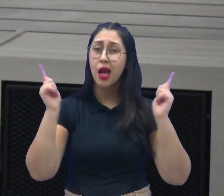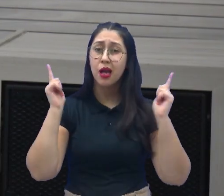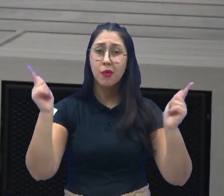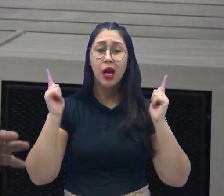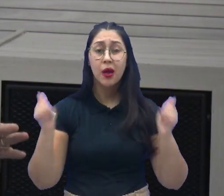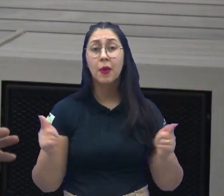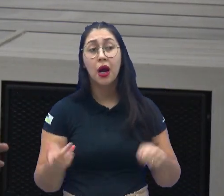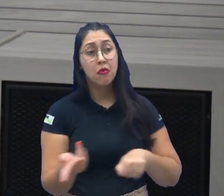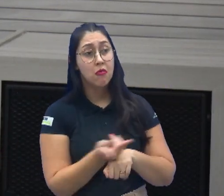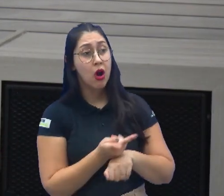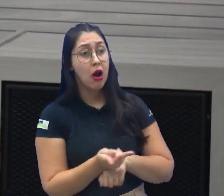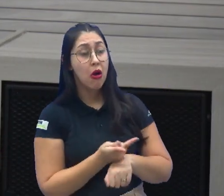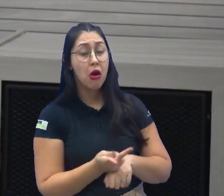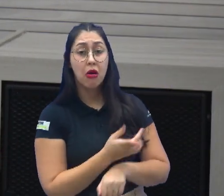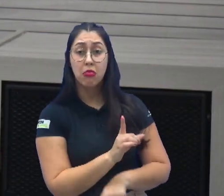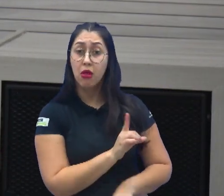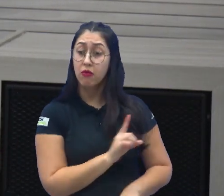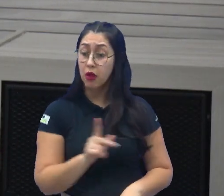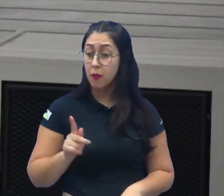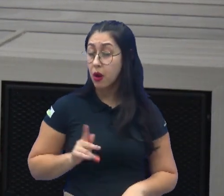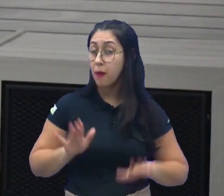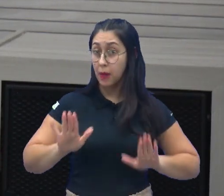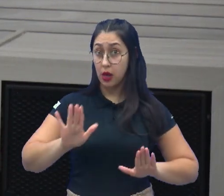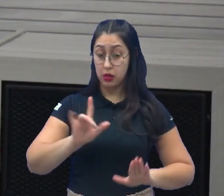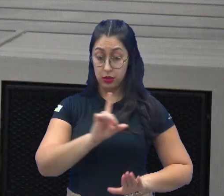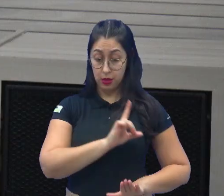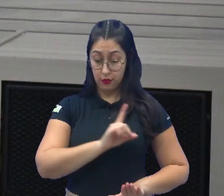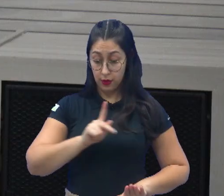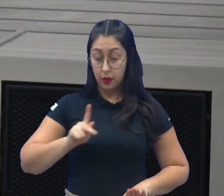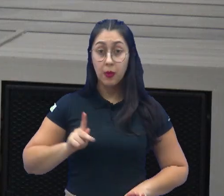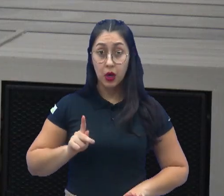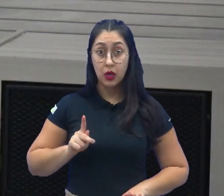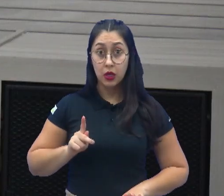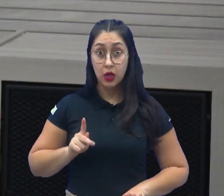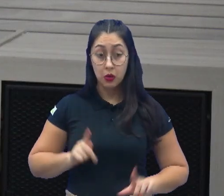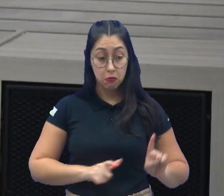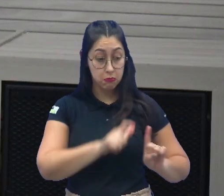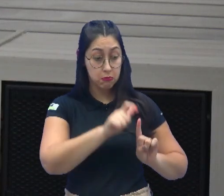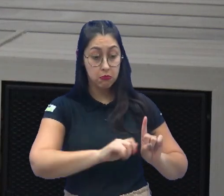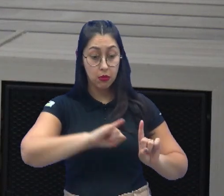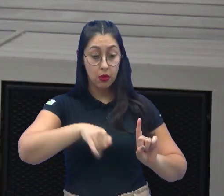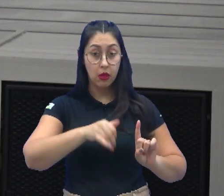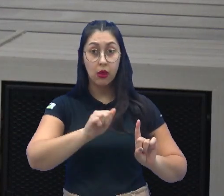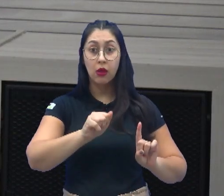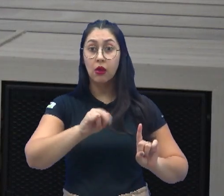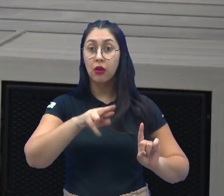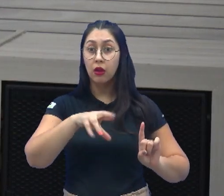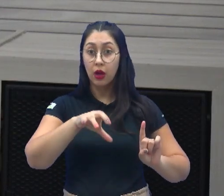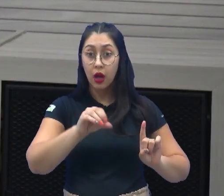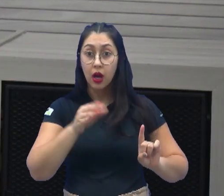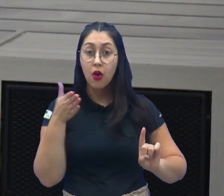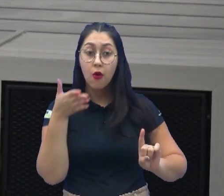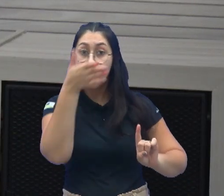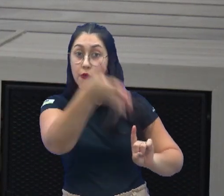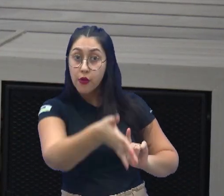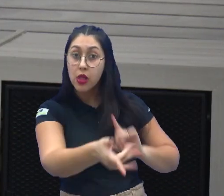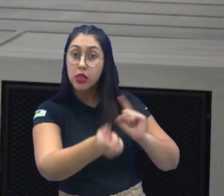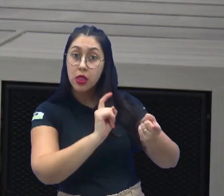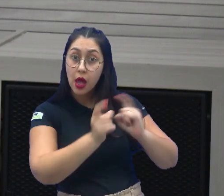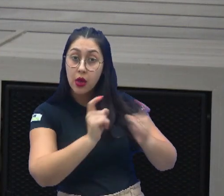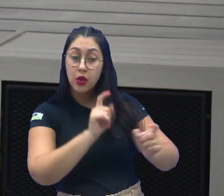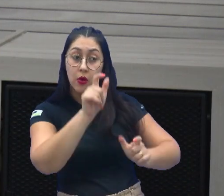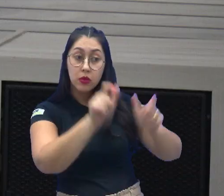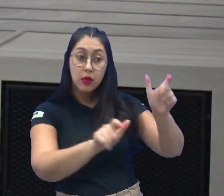Pública. E falando da Defensoria Pública, o defensor Jairo, ele foi na reunião das pessoas com deficiência,